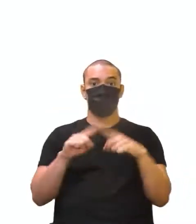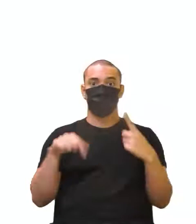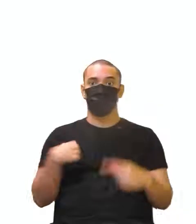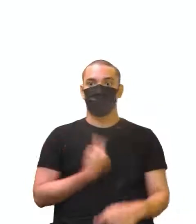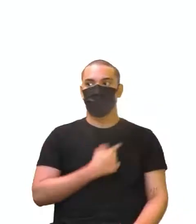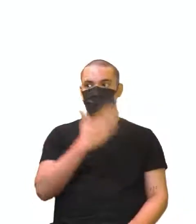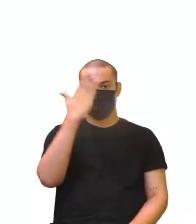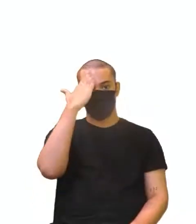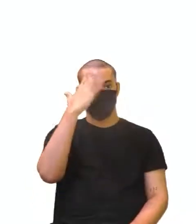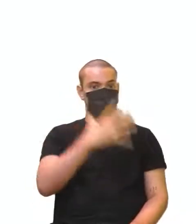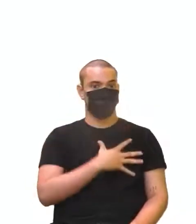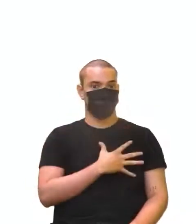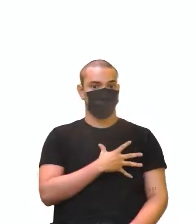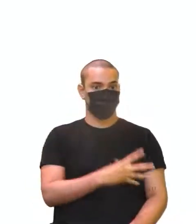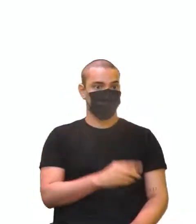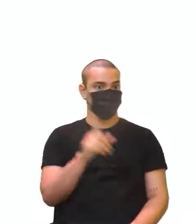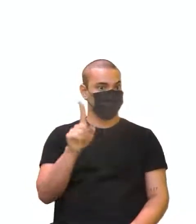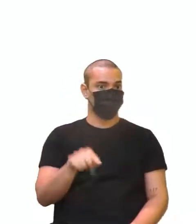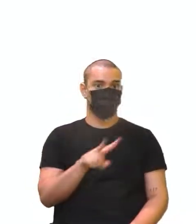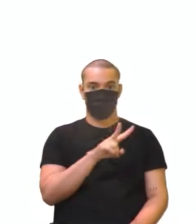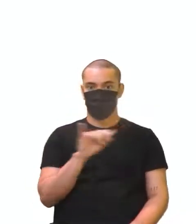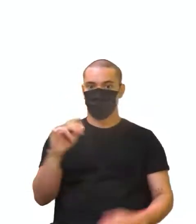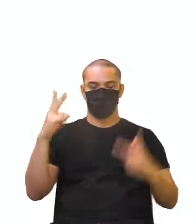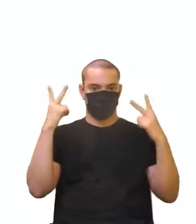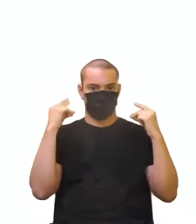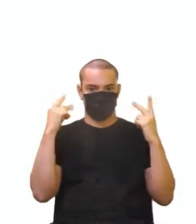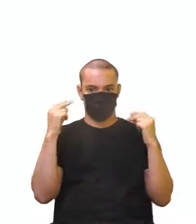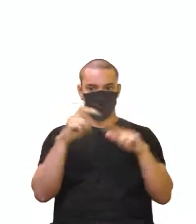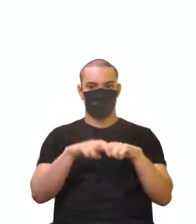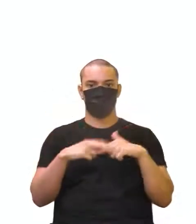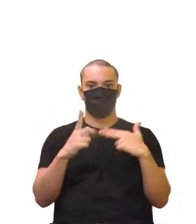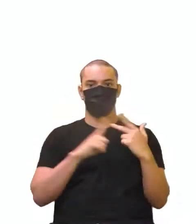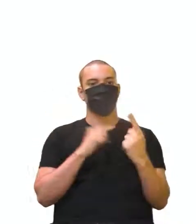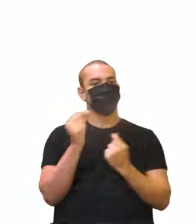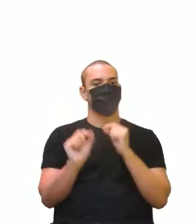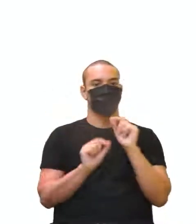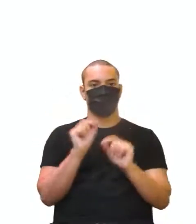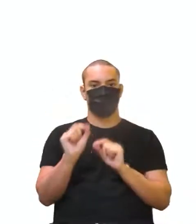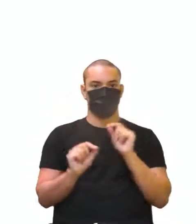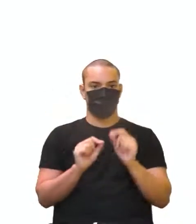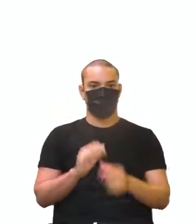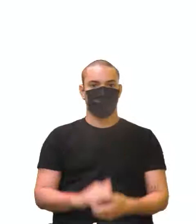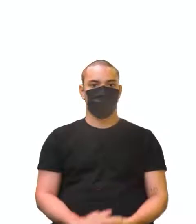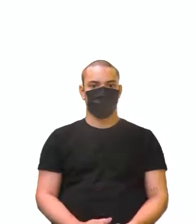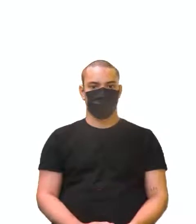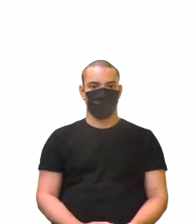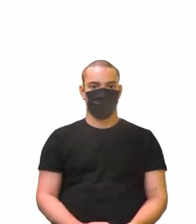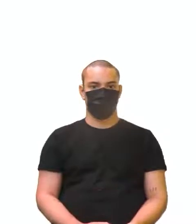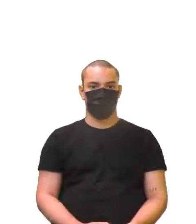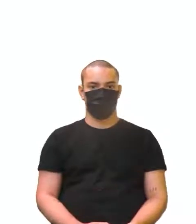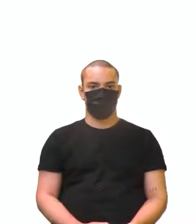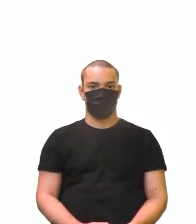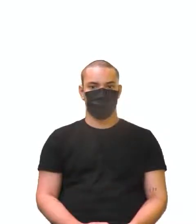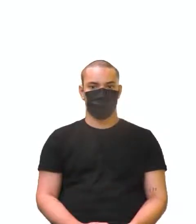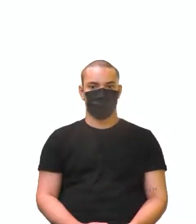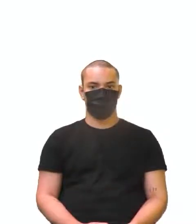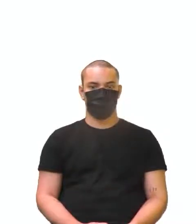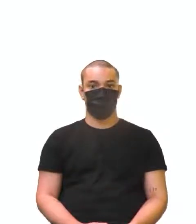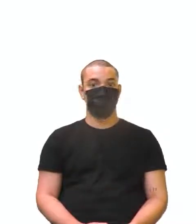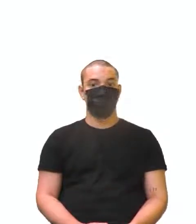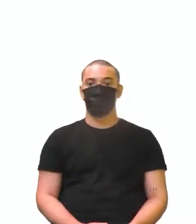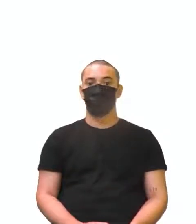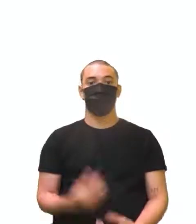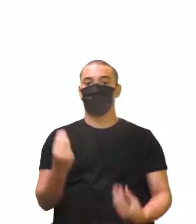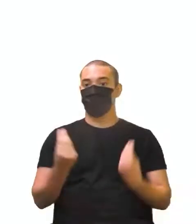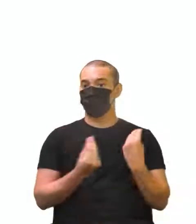normal, tá bom? Então, como é que a gente vai ter esse cruzamento aqui? Opa, prof. Vamos